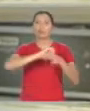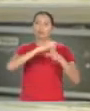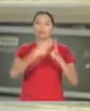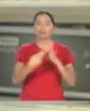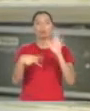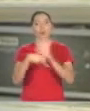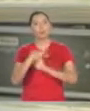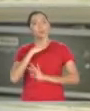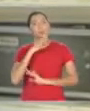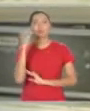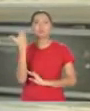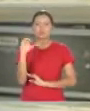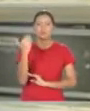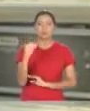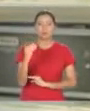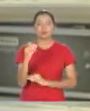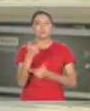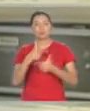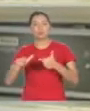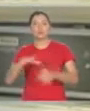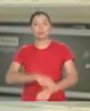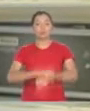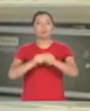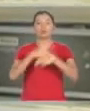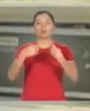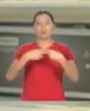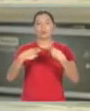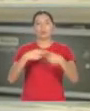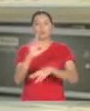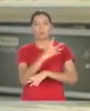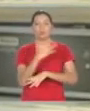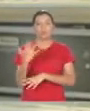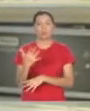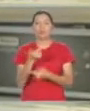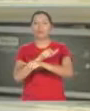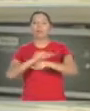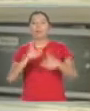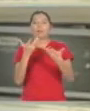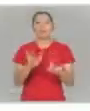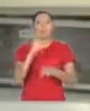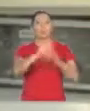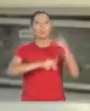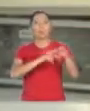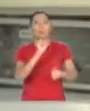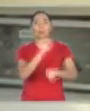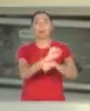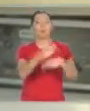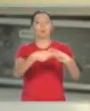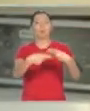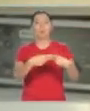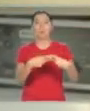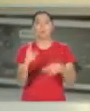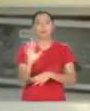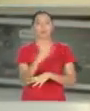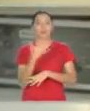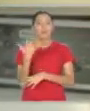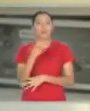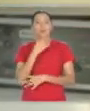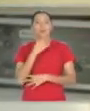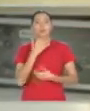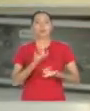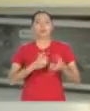principalmente características e conhecimentos científicos sobre a segurança da utilização de plantas. Ninguém quer que a população pare de